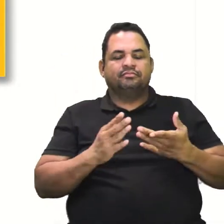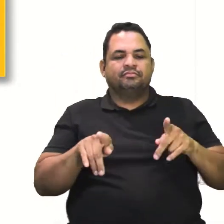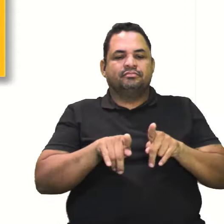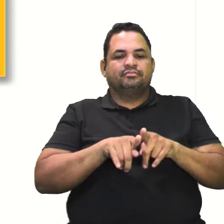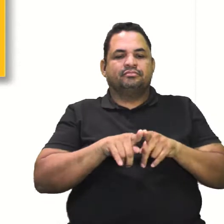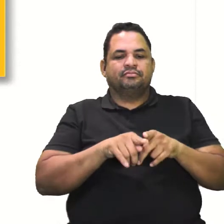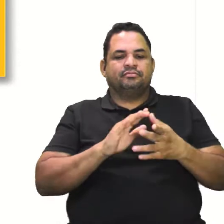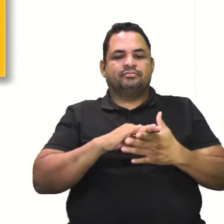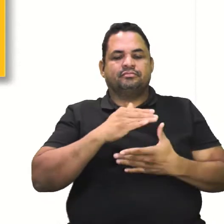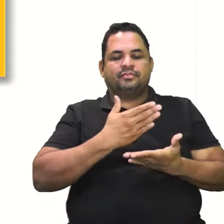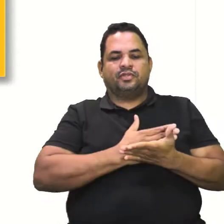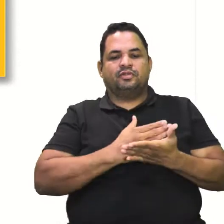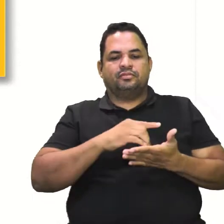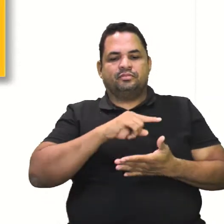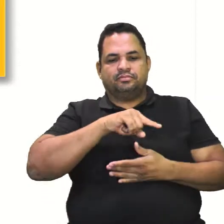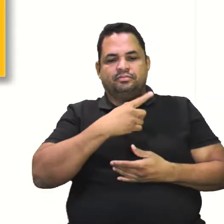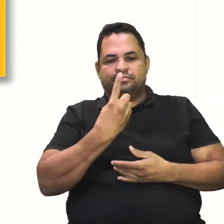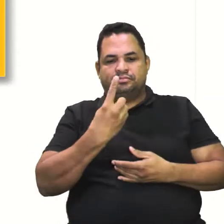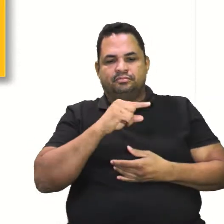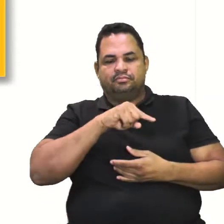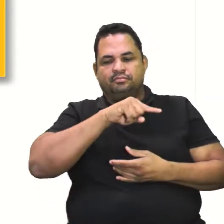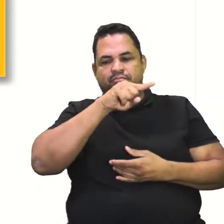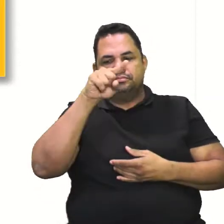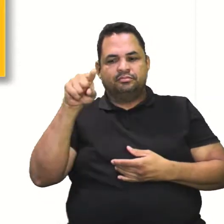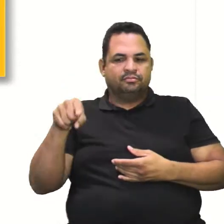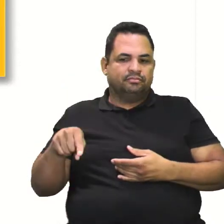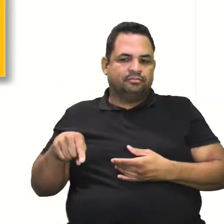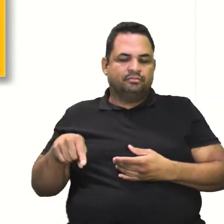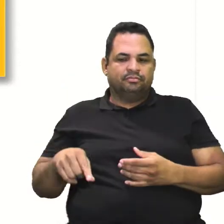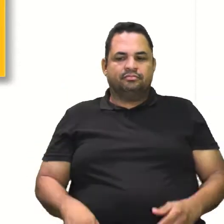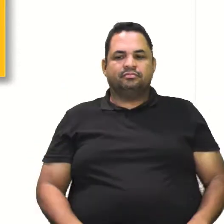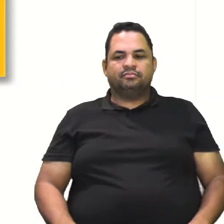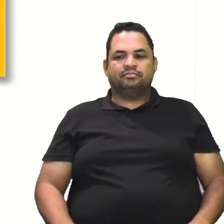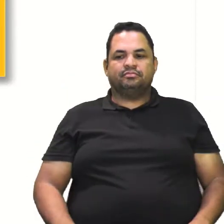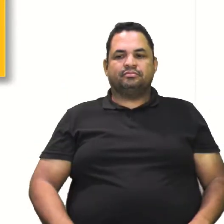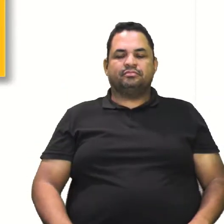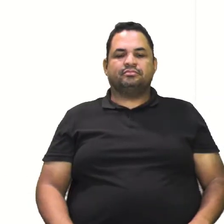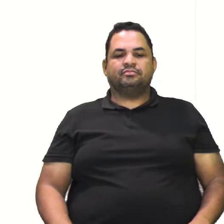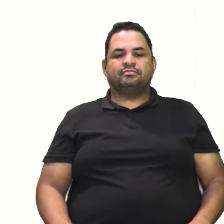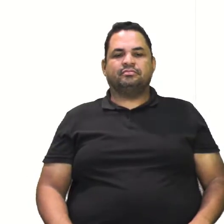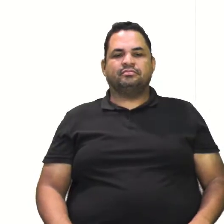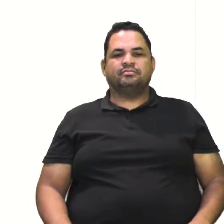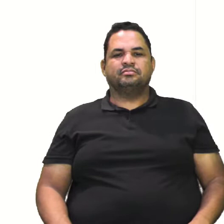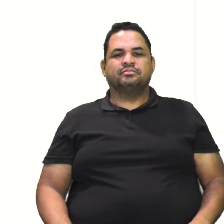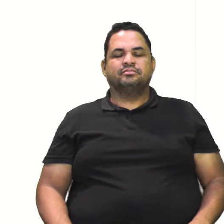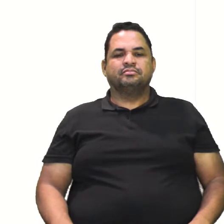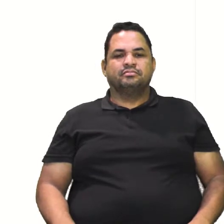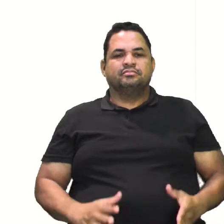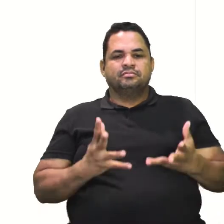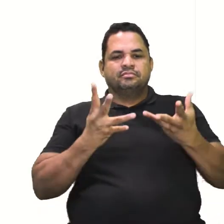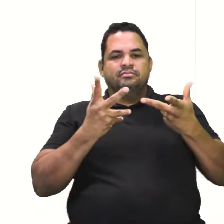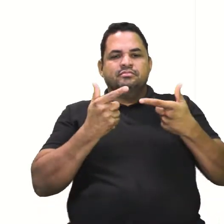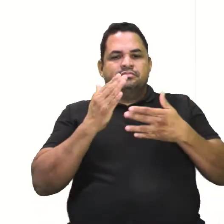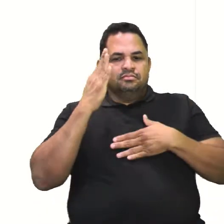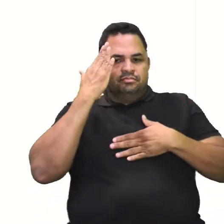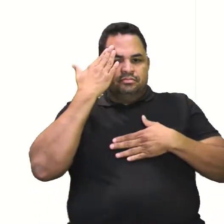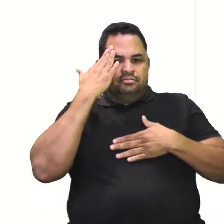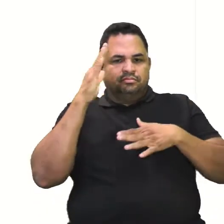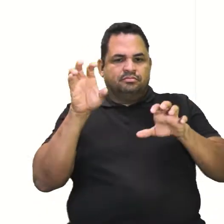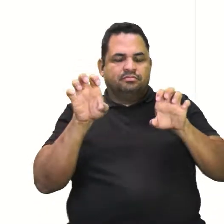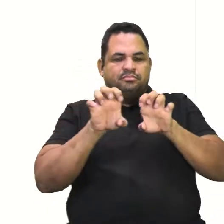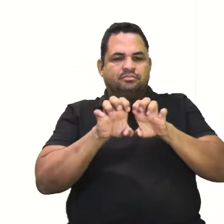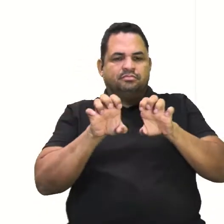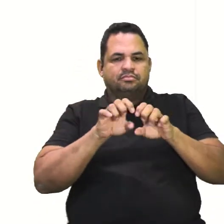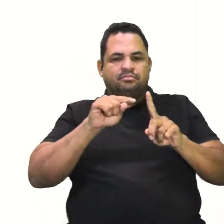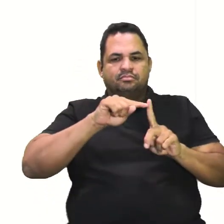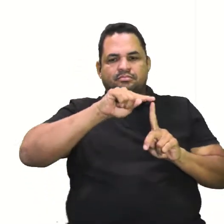e, claro, já começamos a trabalhar uma delas, que é a parábola. Vamos de habilidades.